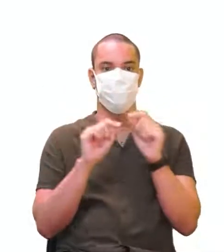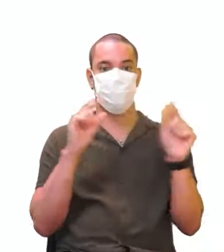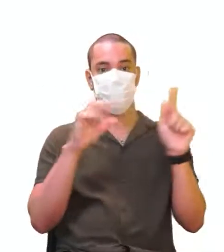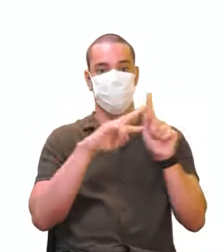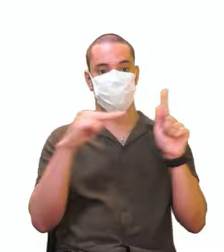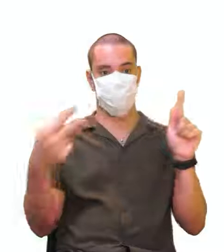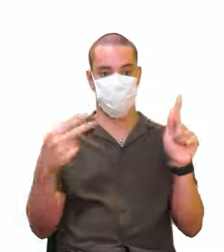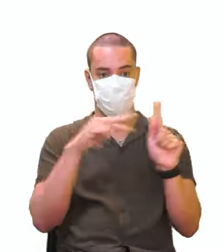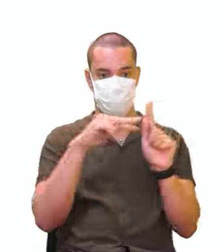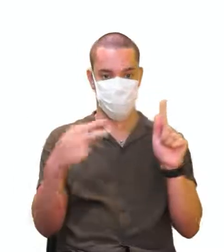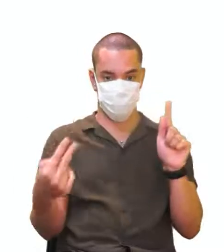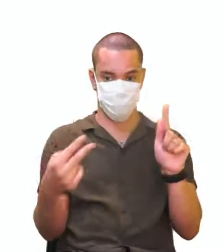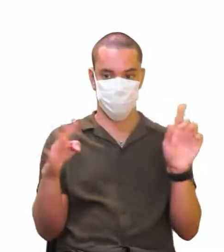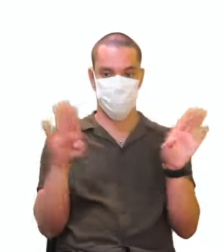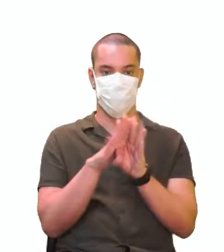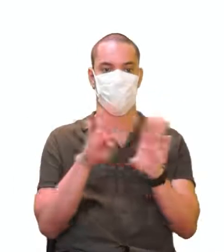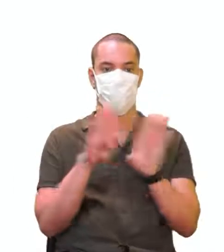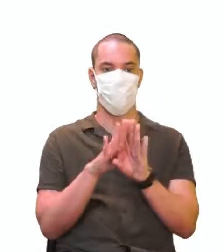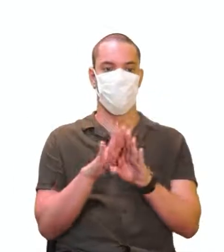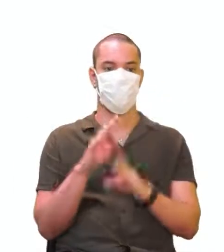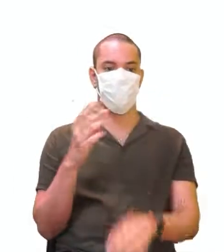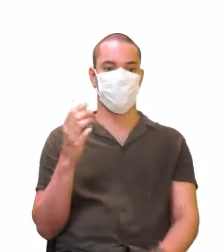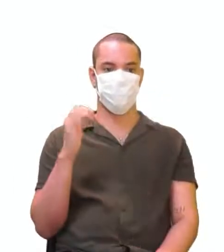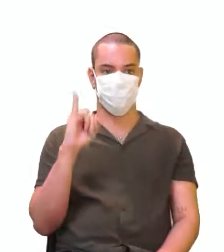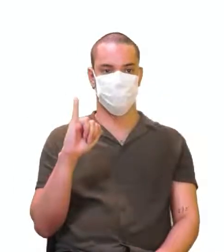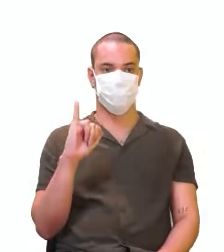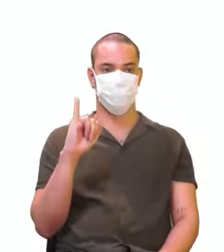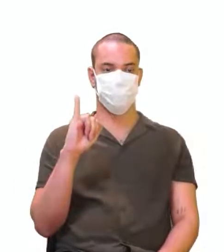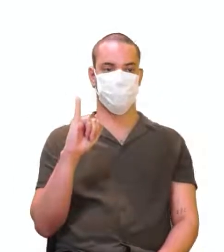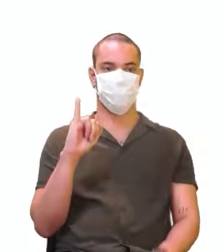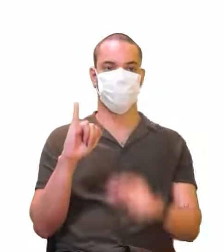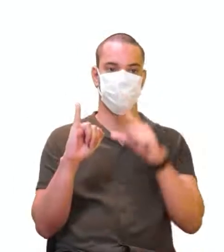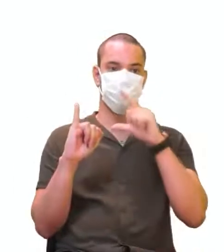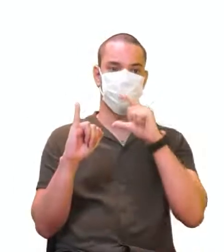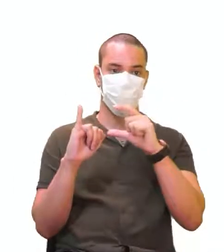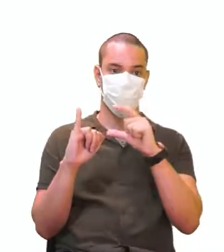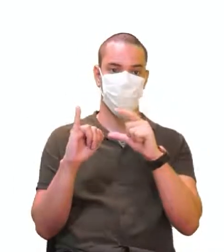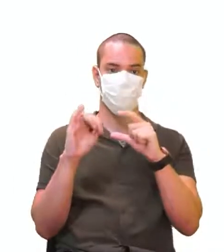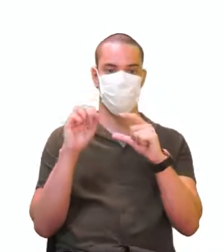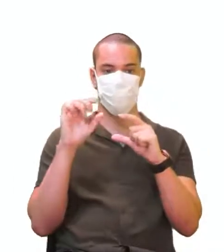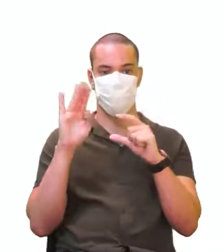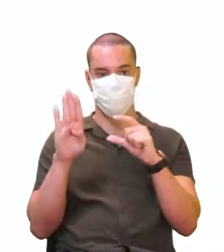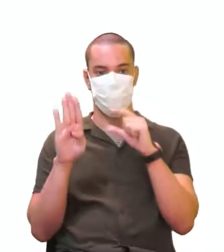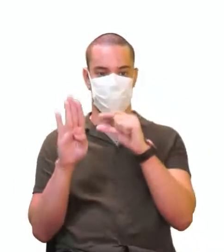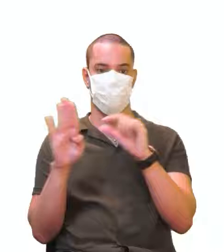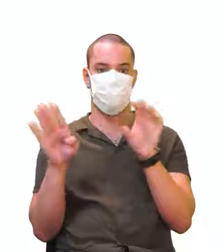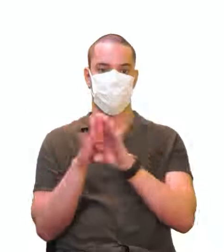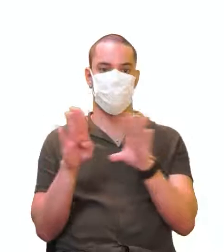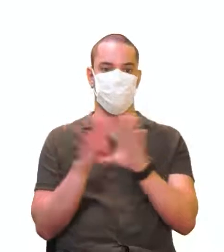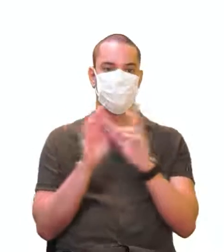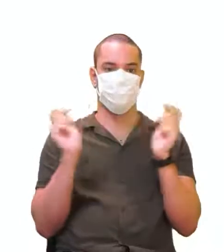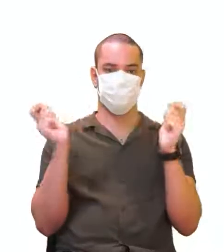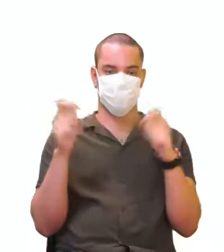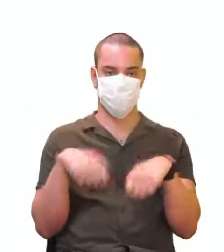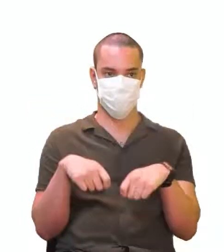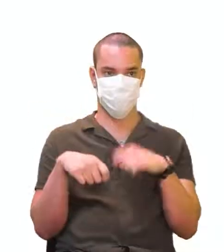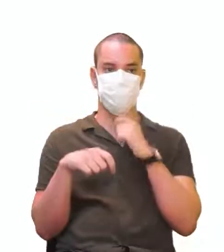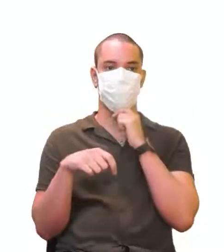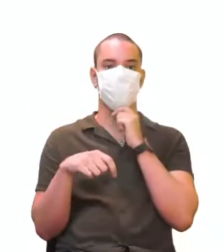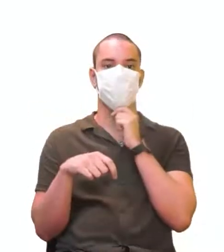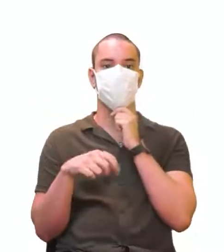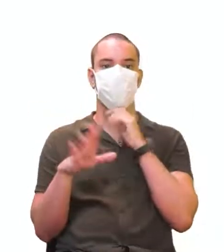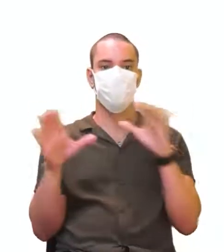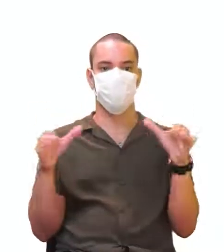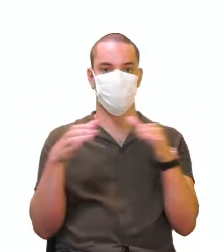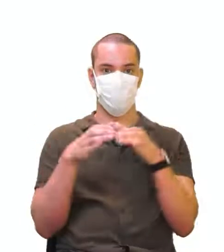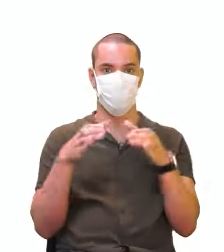izinho. E esse isão-bezão, isão-bezão, isão-bezão, izinho são os possíveis alelos para o grupamento